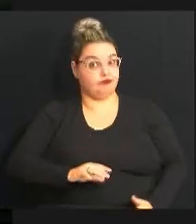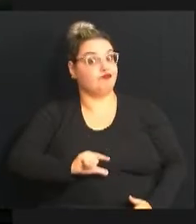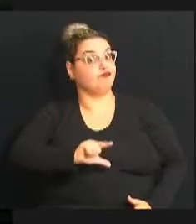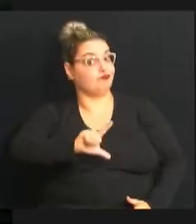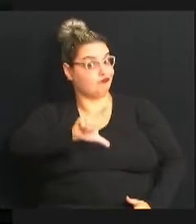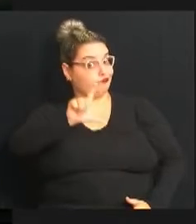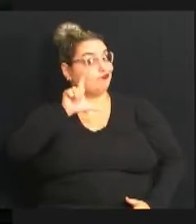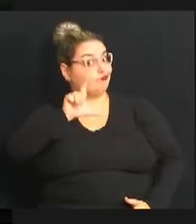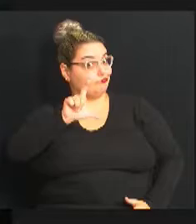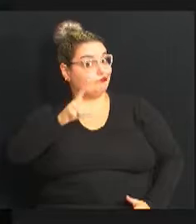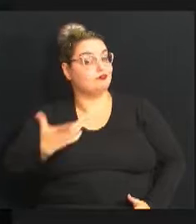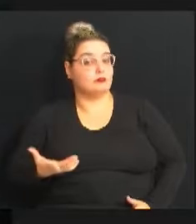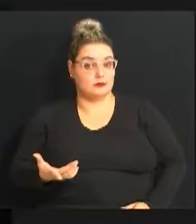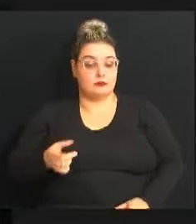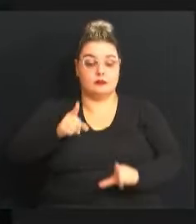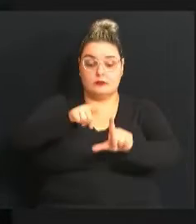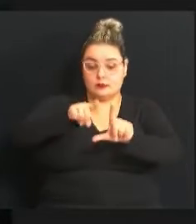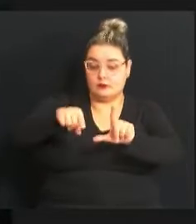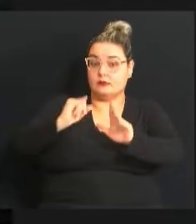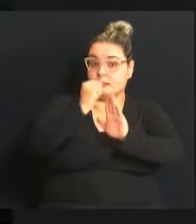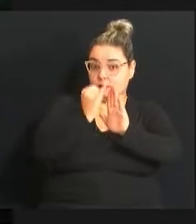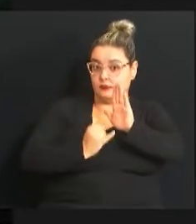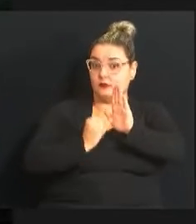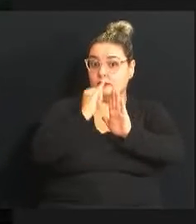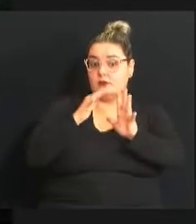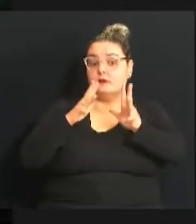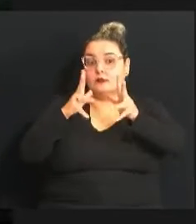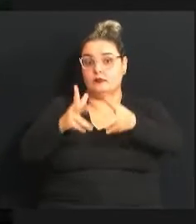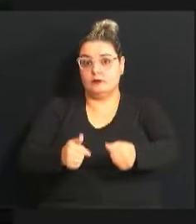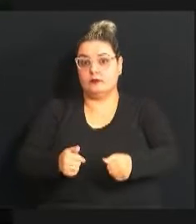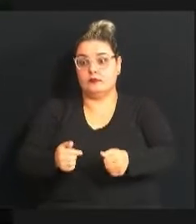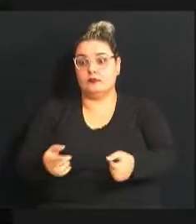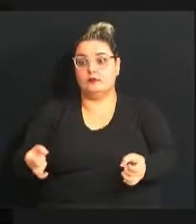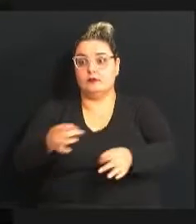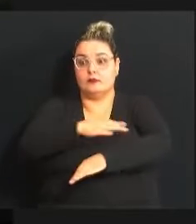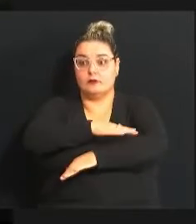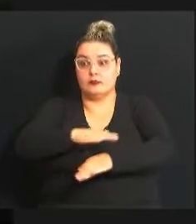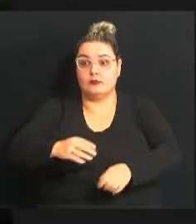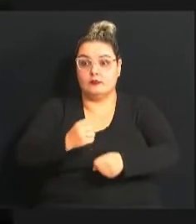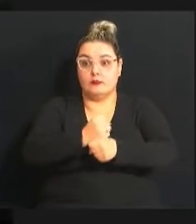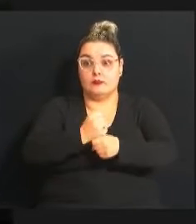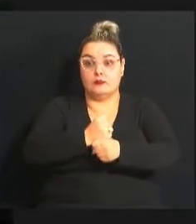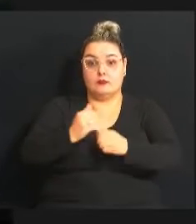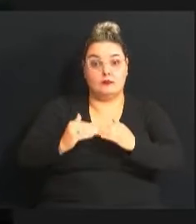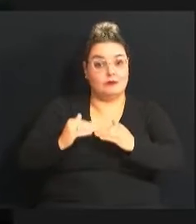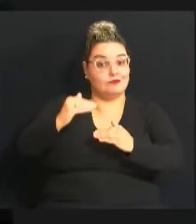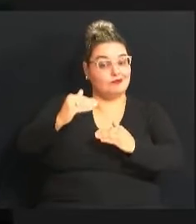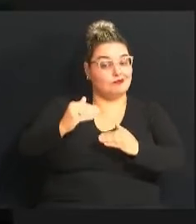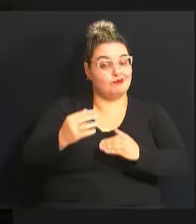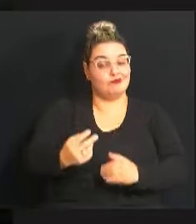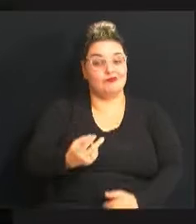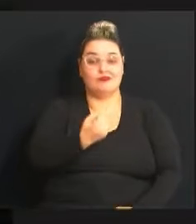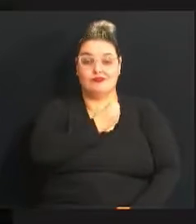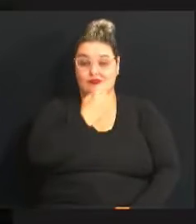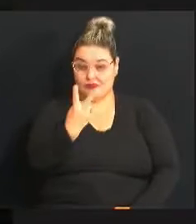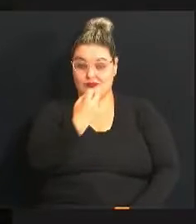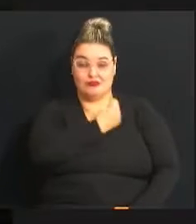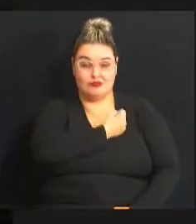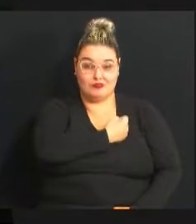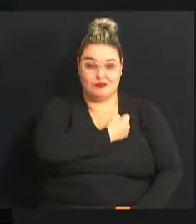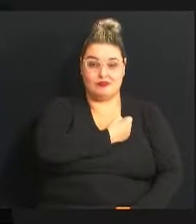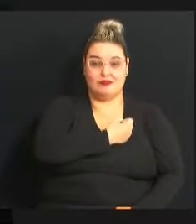o índice de inflação como um todo deve fechar o ano acima dos 2 dígitos, algo em torno de 10% a